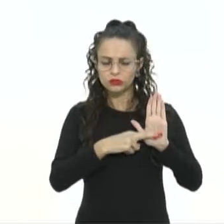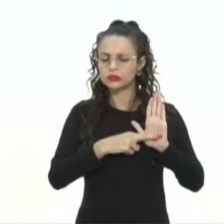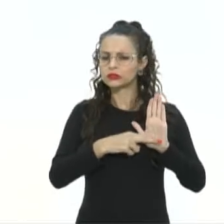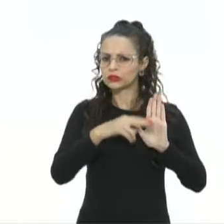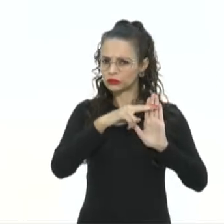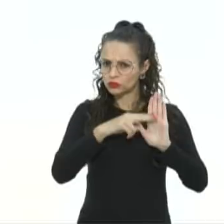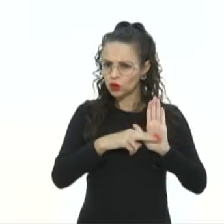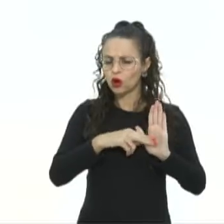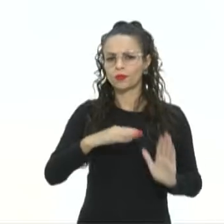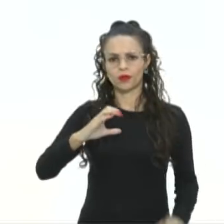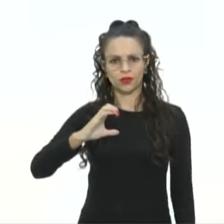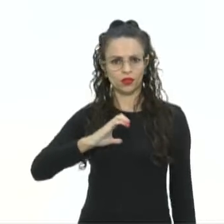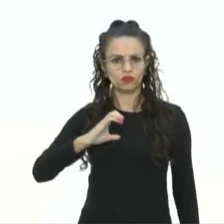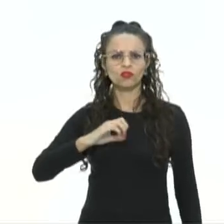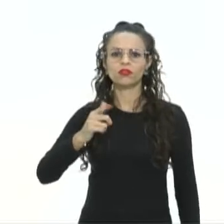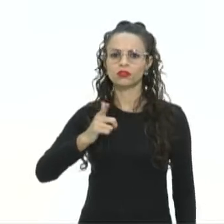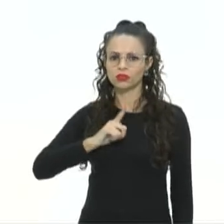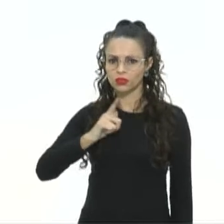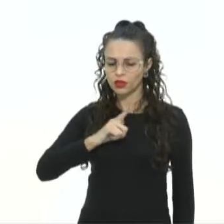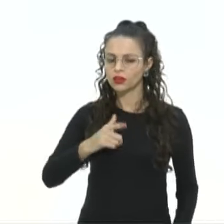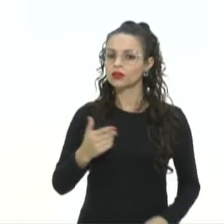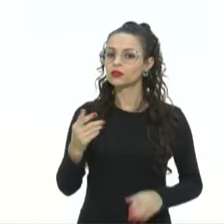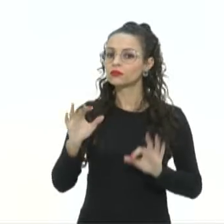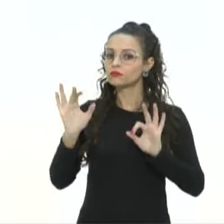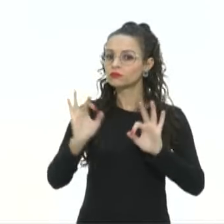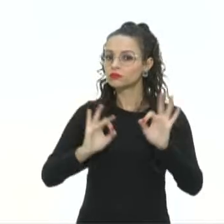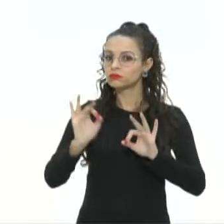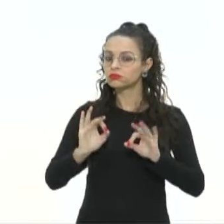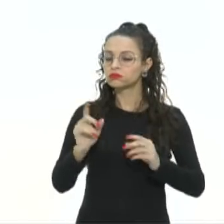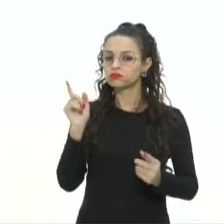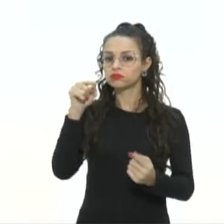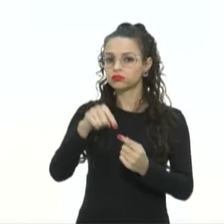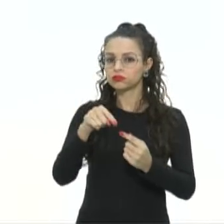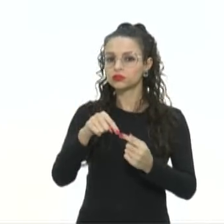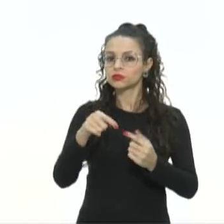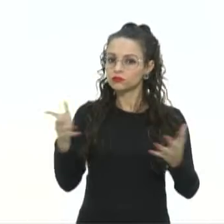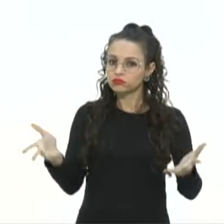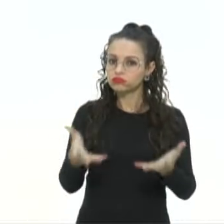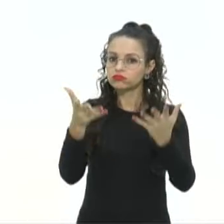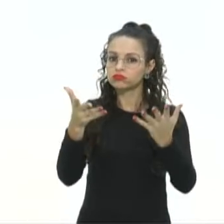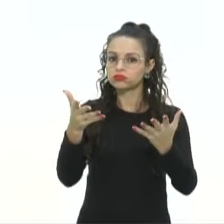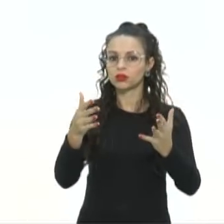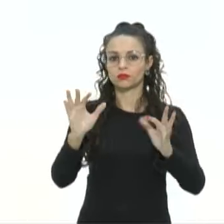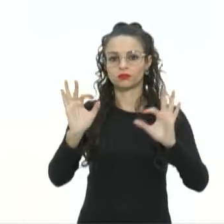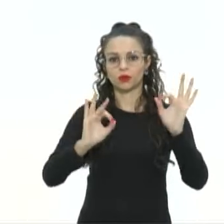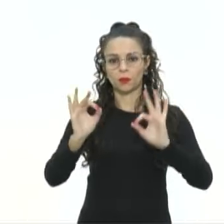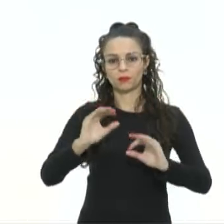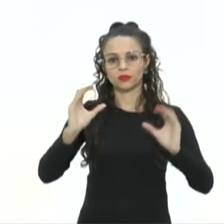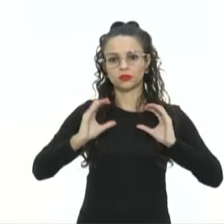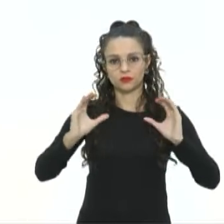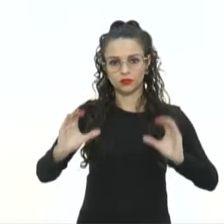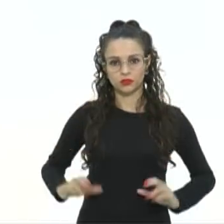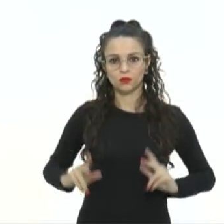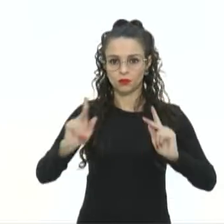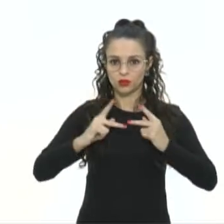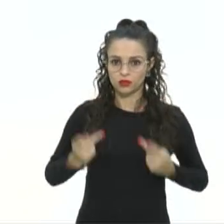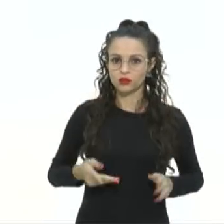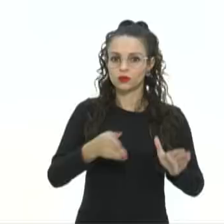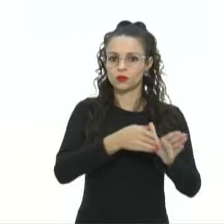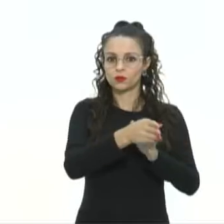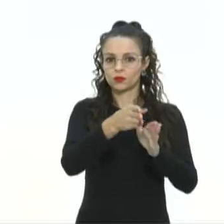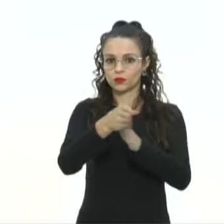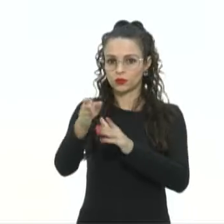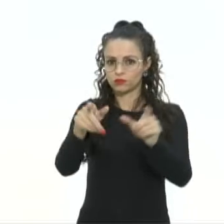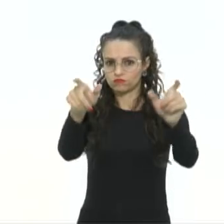normas éticas, tem como plano contribuir para um processo civilizador da humanidade, orientando as pessoas a buscar